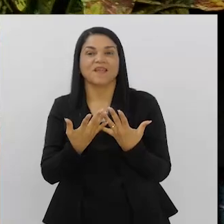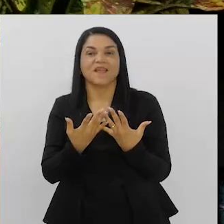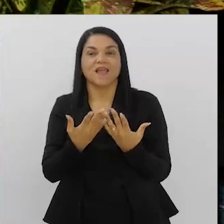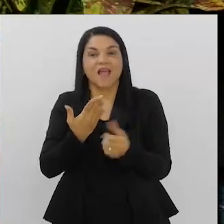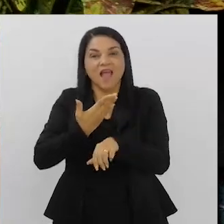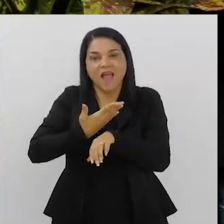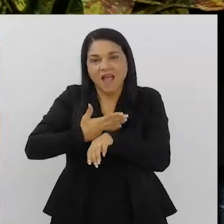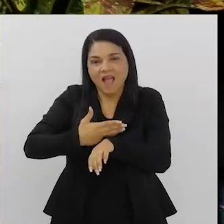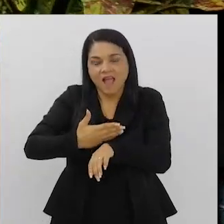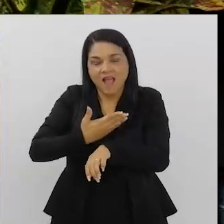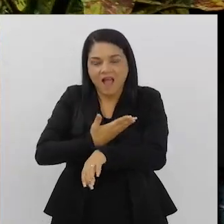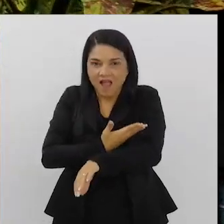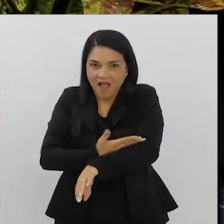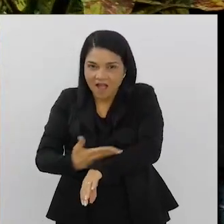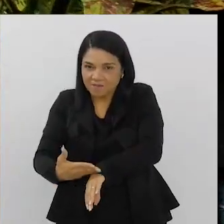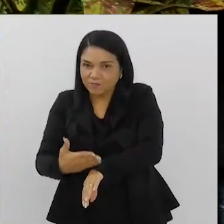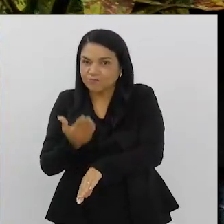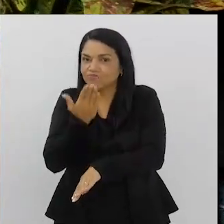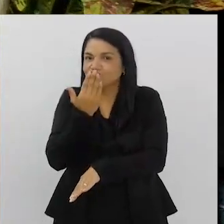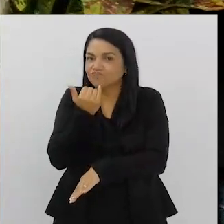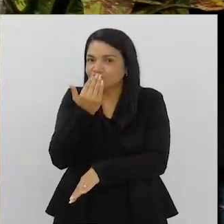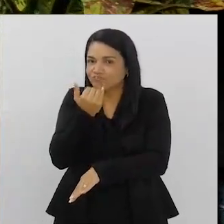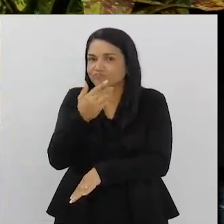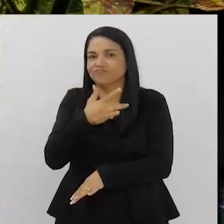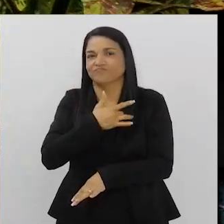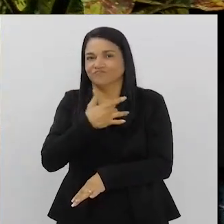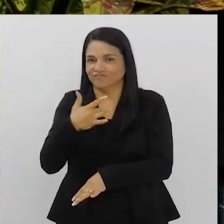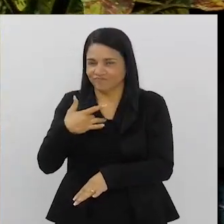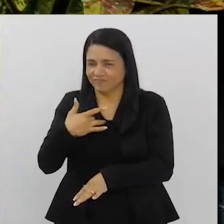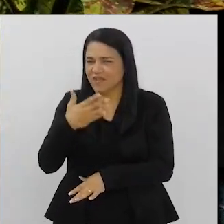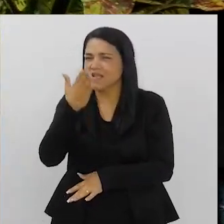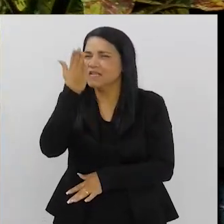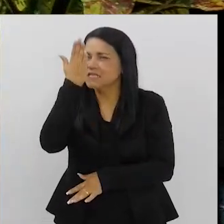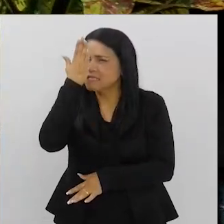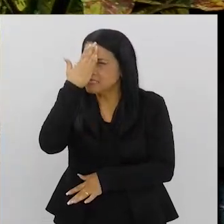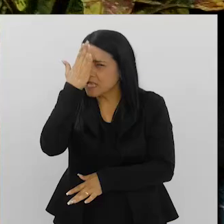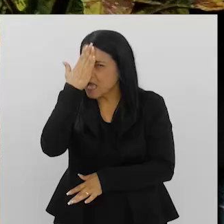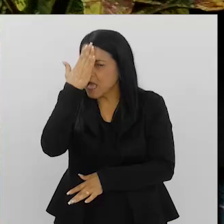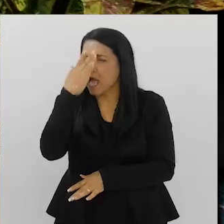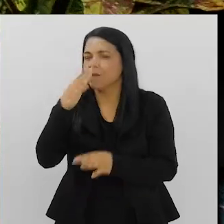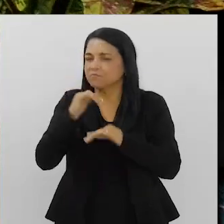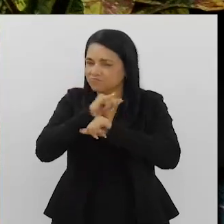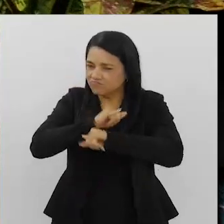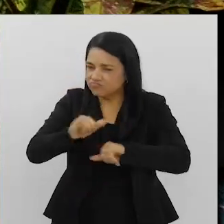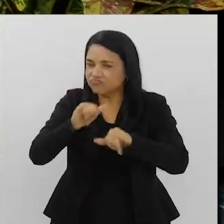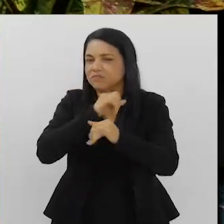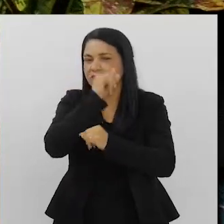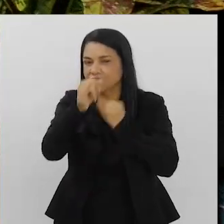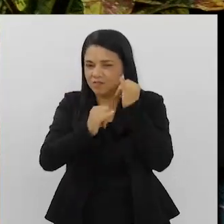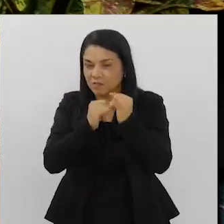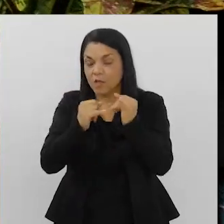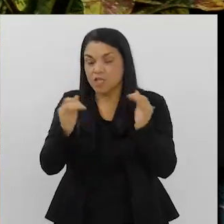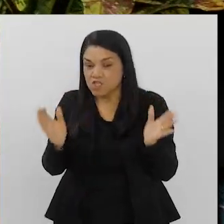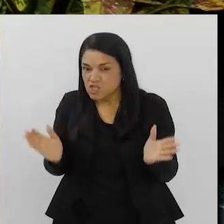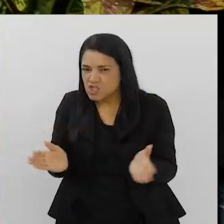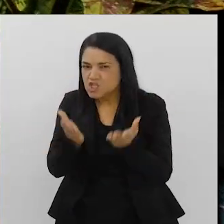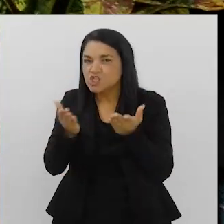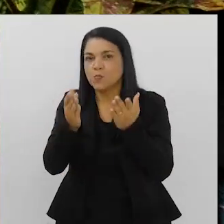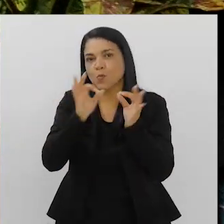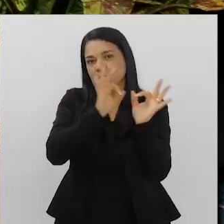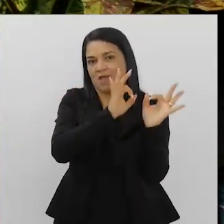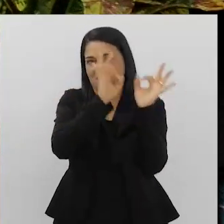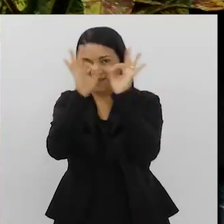hábitos saudáveis, porque nós já sabemos isso, está vastamente divulgado na internet, mas estimula quem